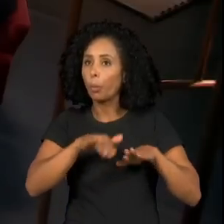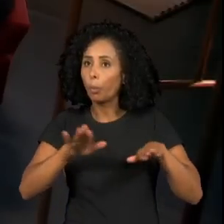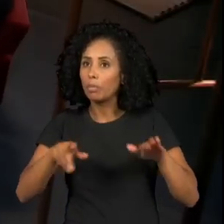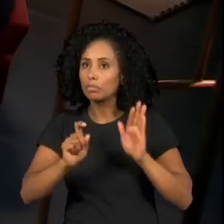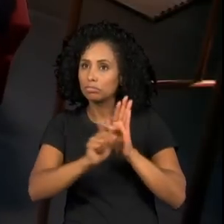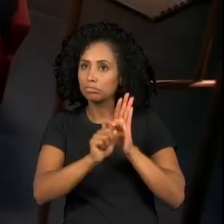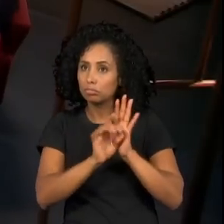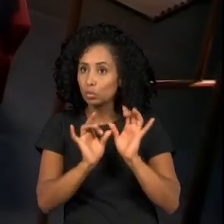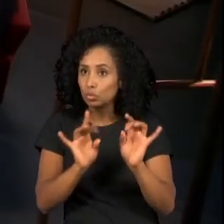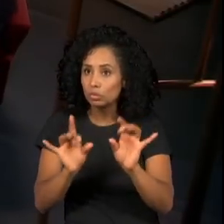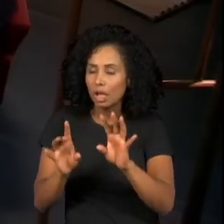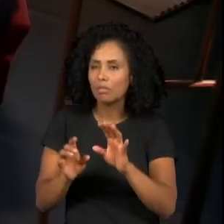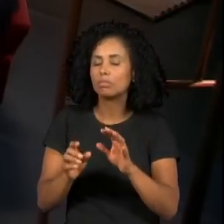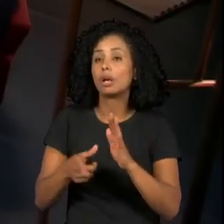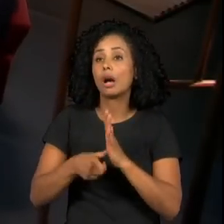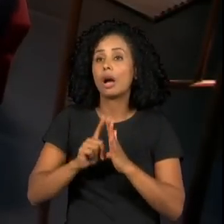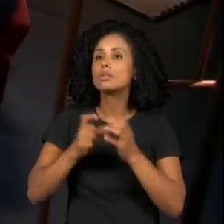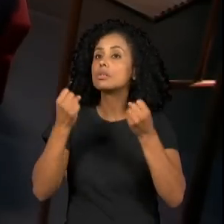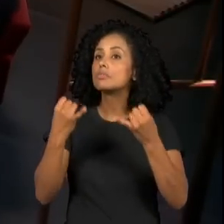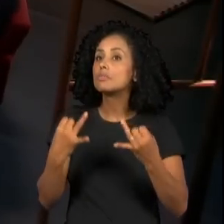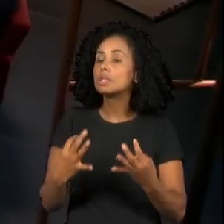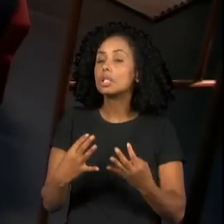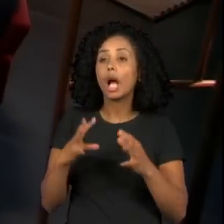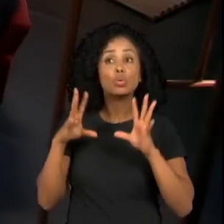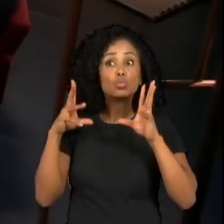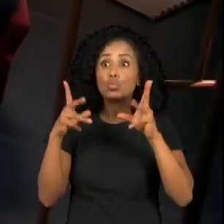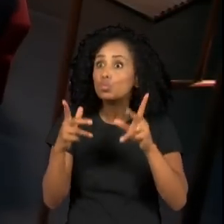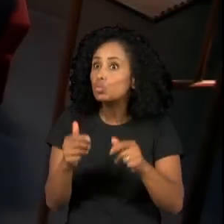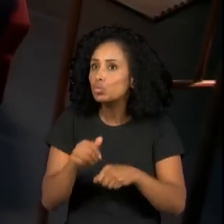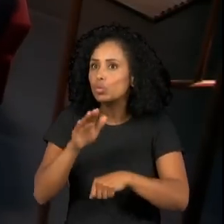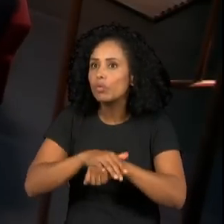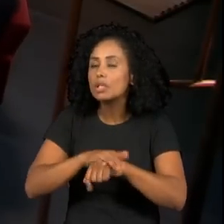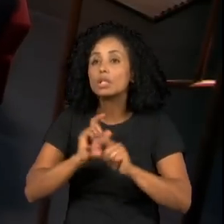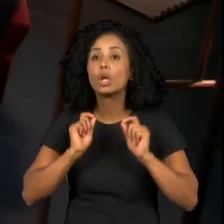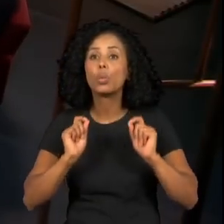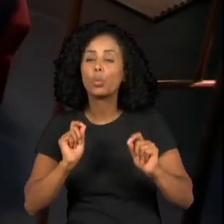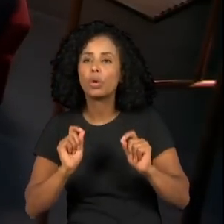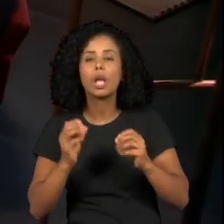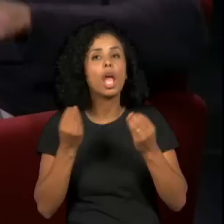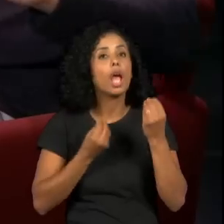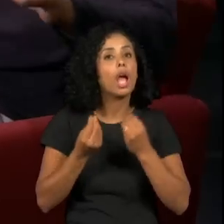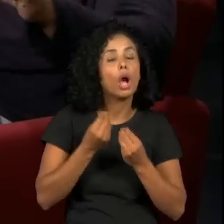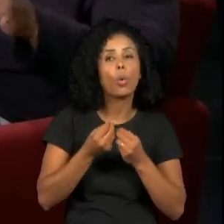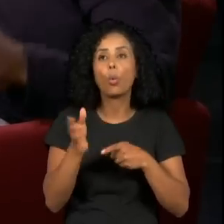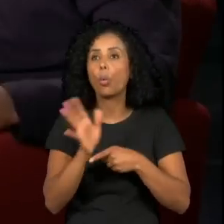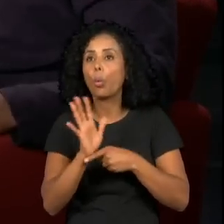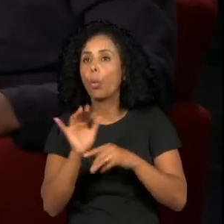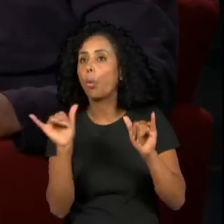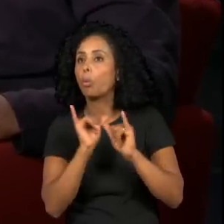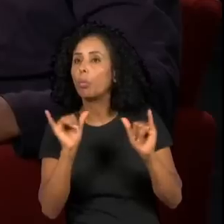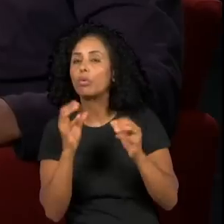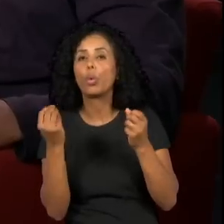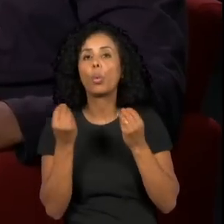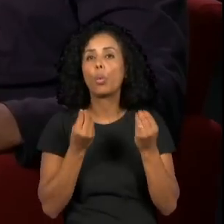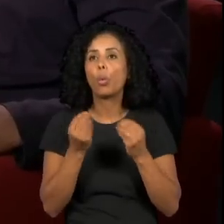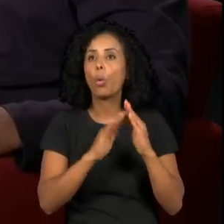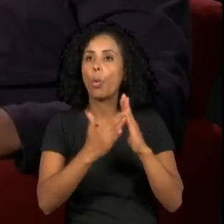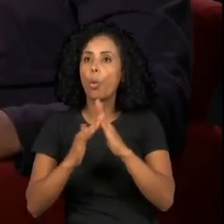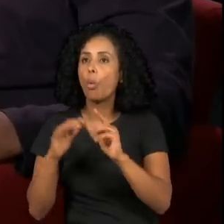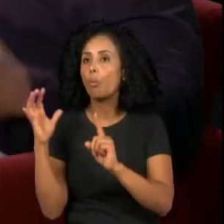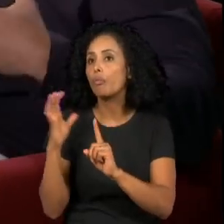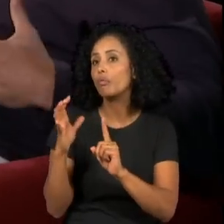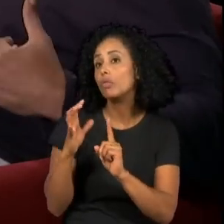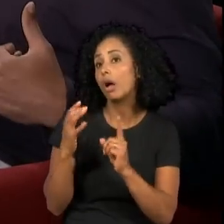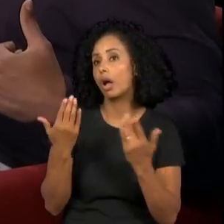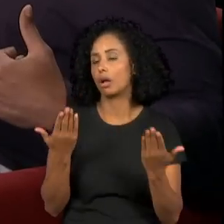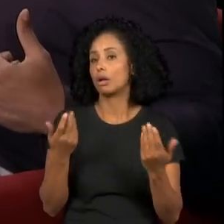gente teve que explicar exatamente tudo o que a gente estava fazendo. É. De como ia ser divulgado, de que forma isso podia impactar as favelas.